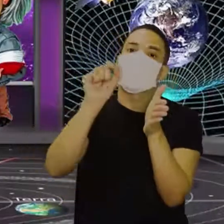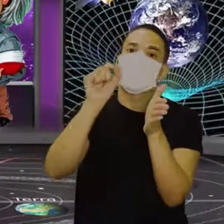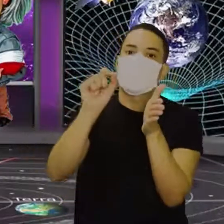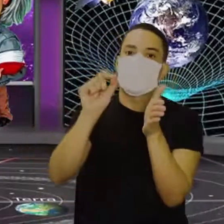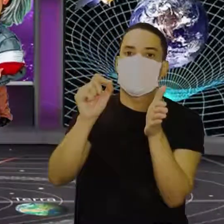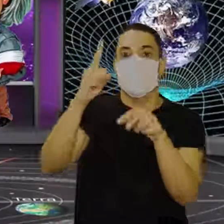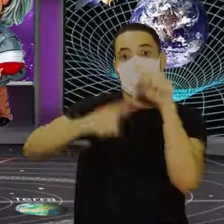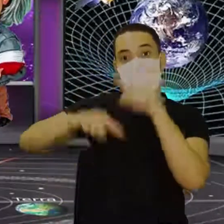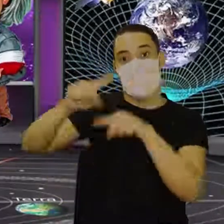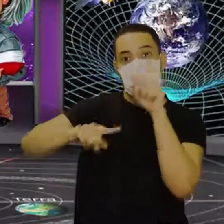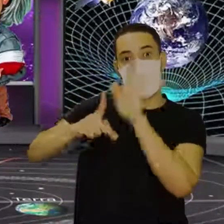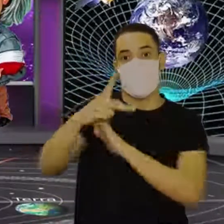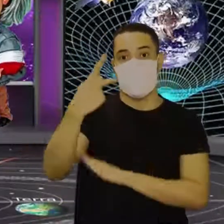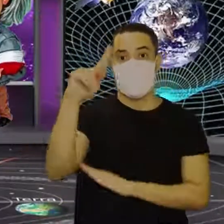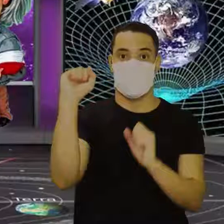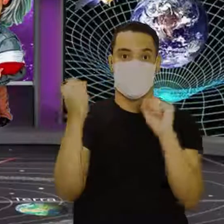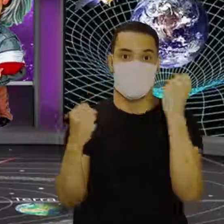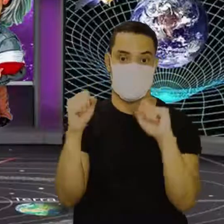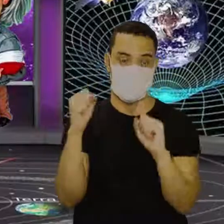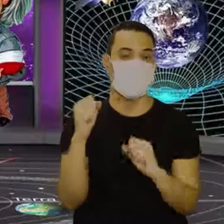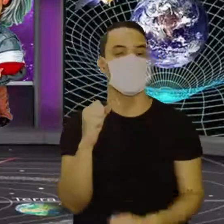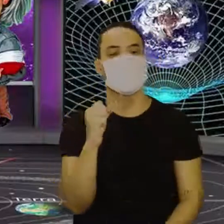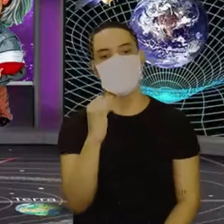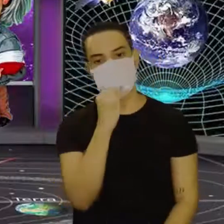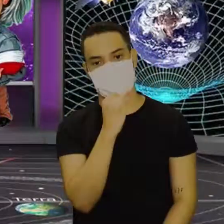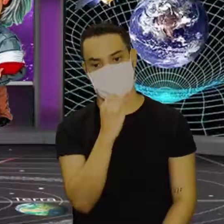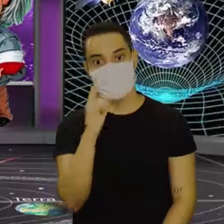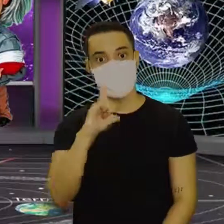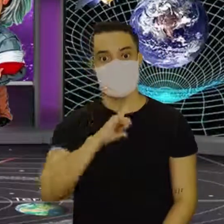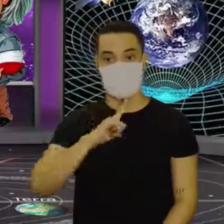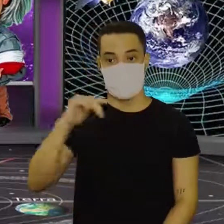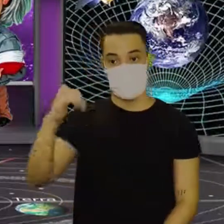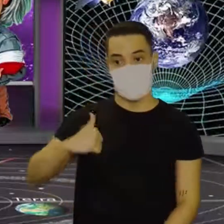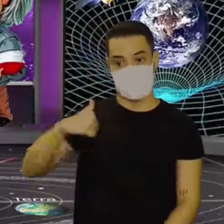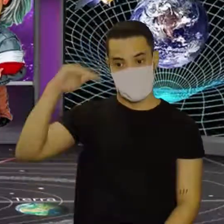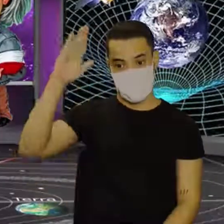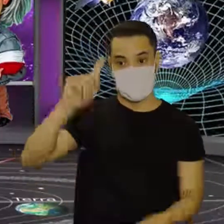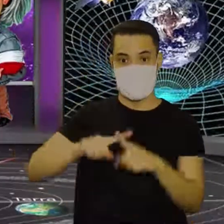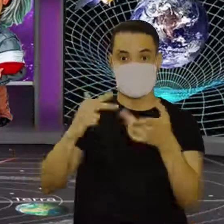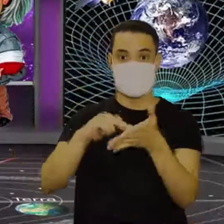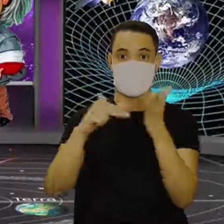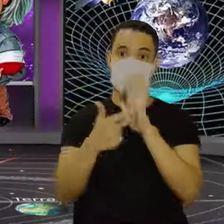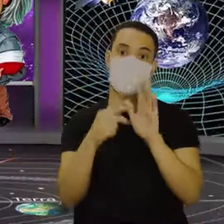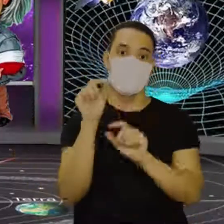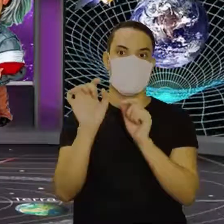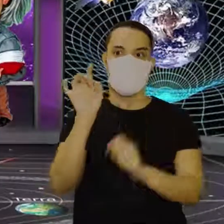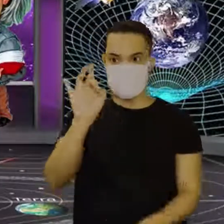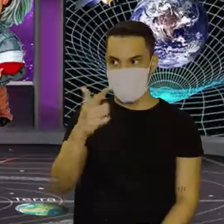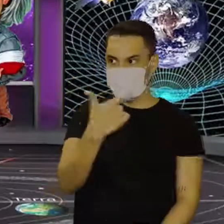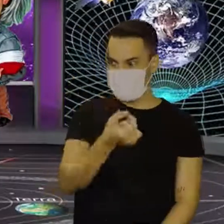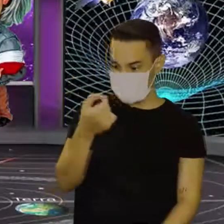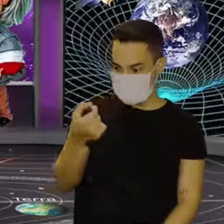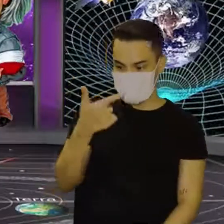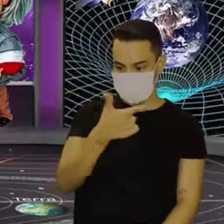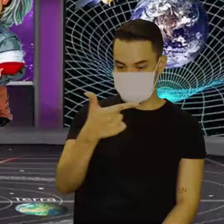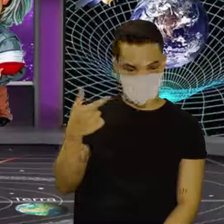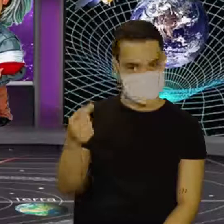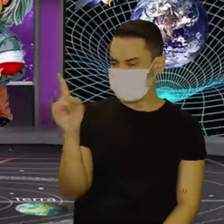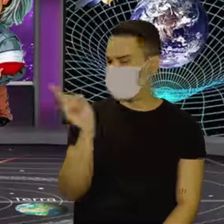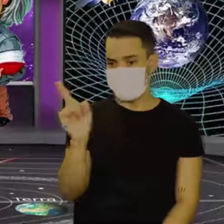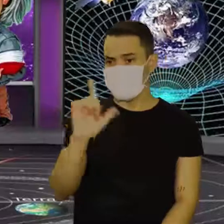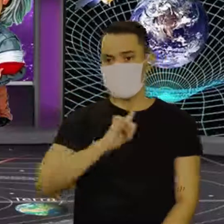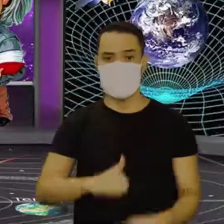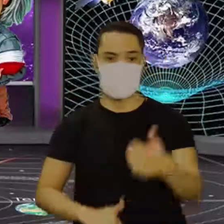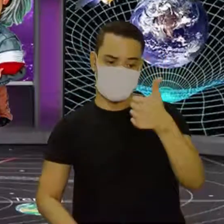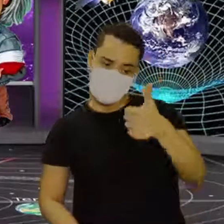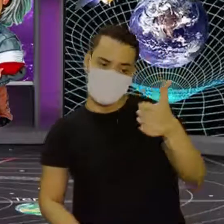tem até uma potência, geralmente, maior. Mas significa o quê? Só vai ter 220? Não, também tem